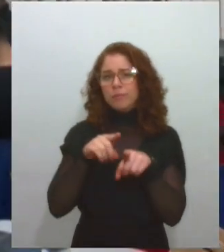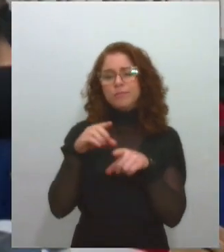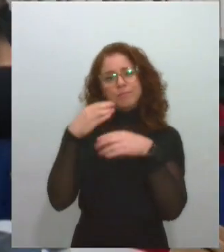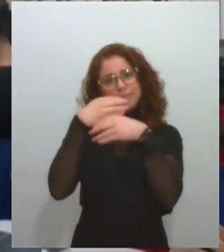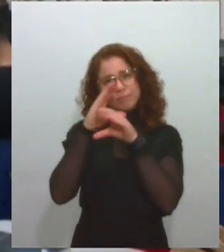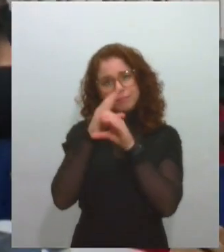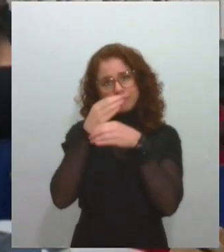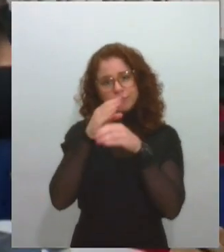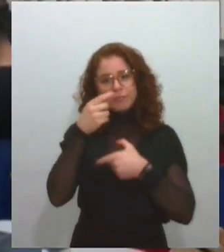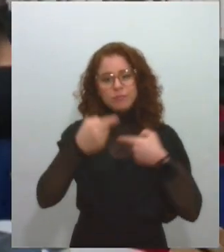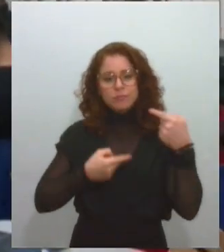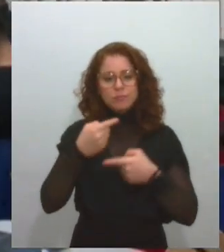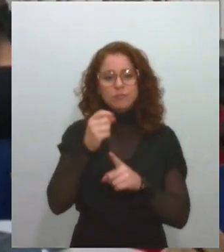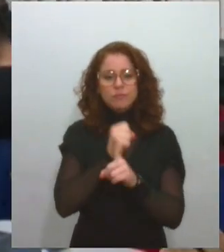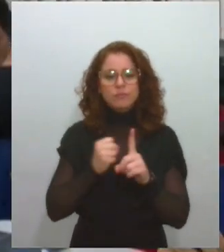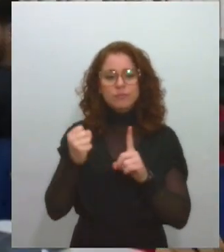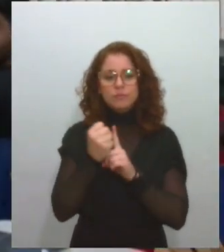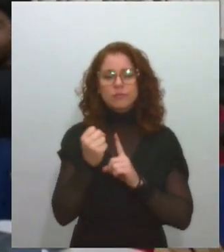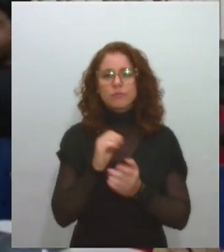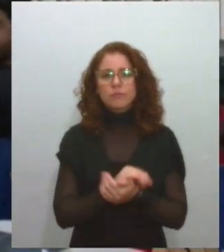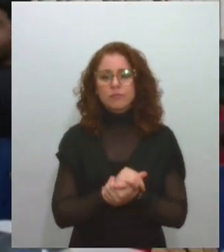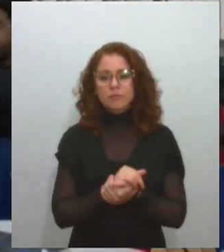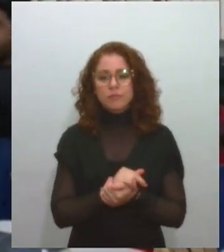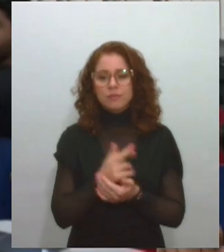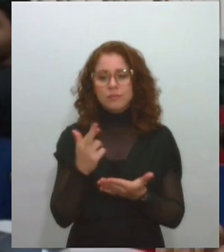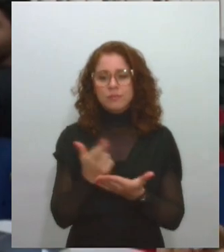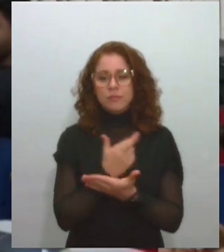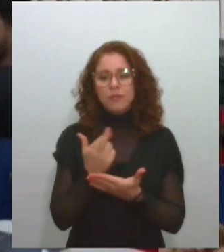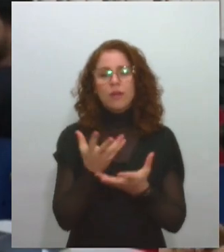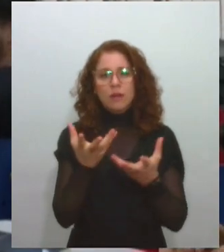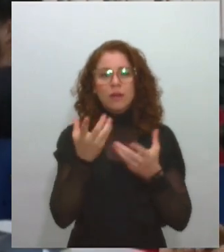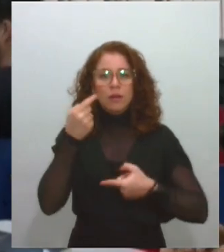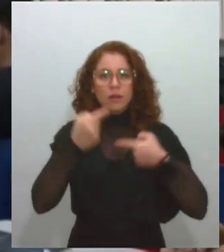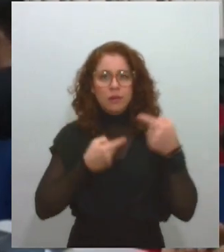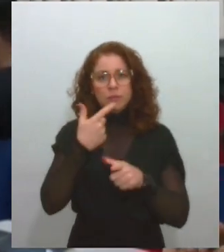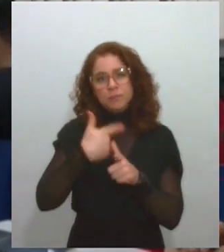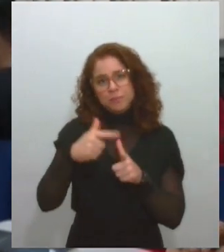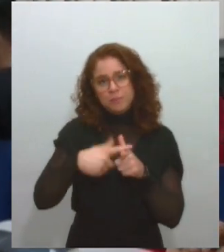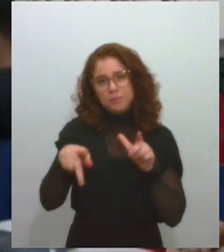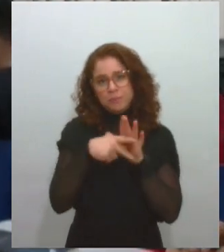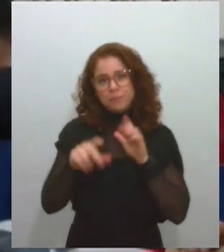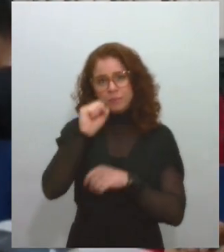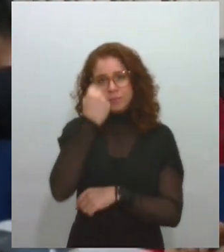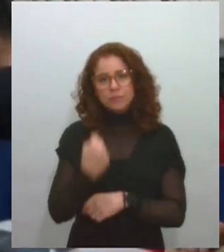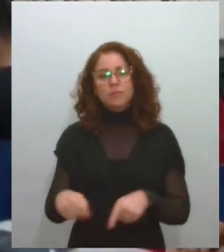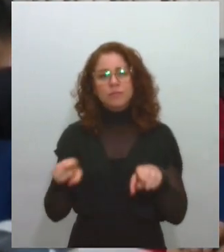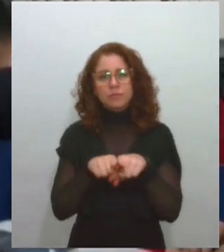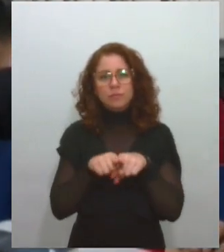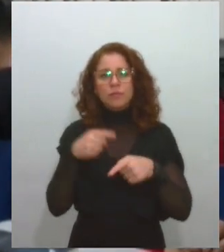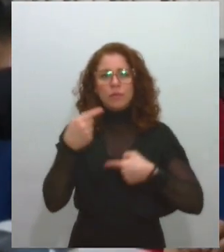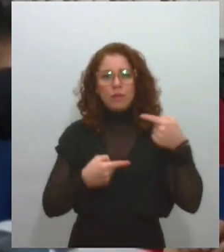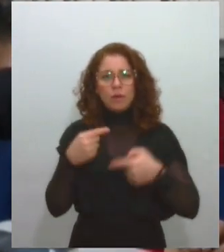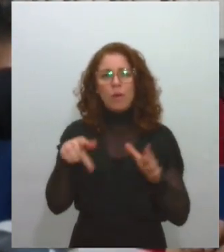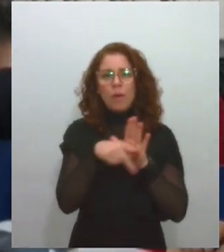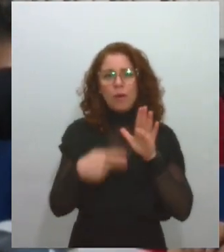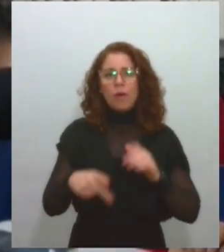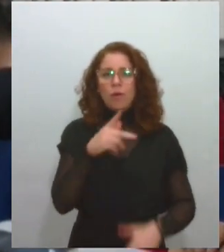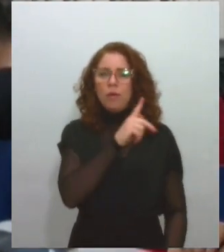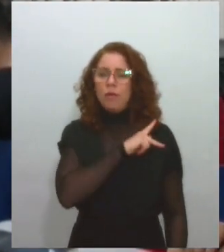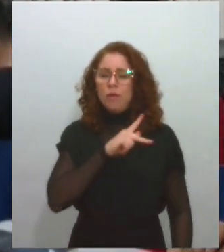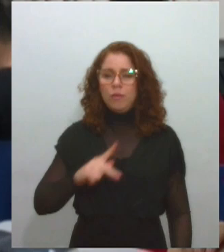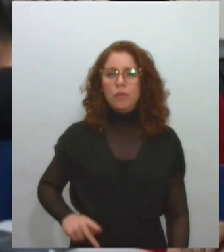revista científica, ela está para discutir problemas de Sergipe, ela está para discutir políticas públicas em Sergipe, também temas de relevo, temas nacionais de